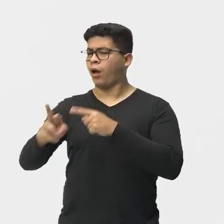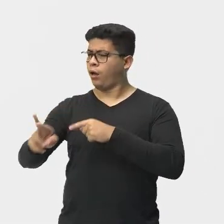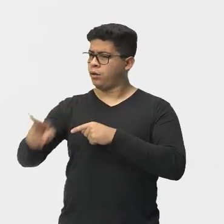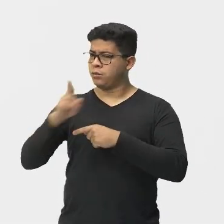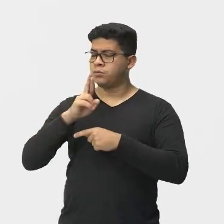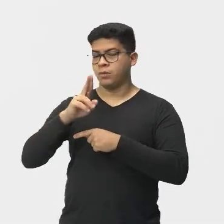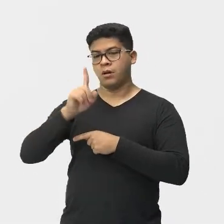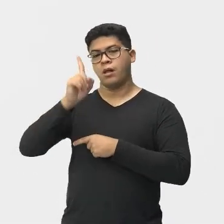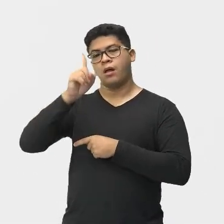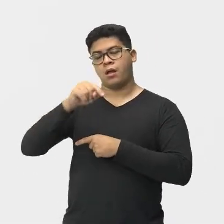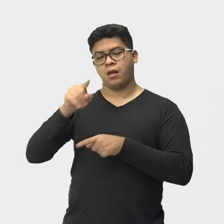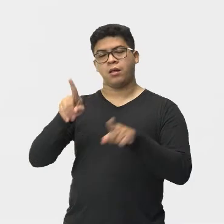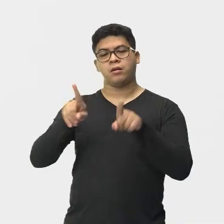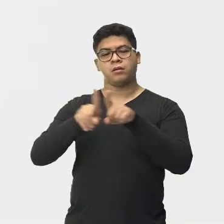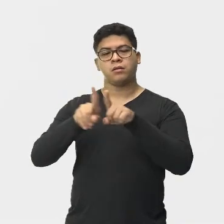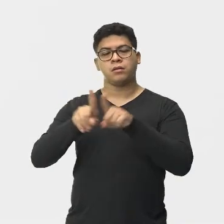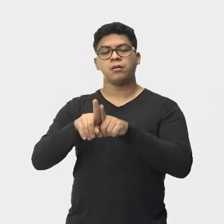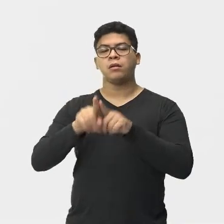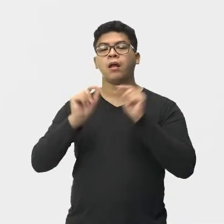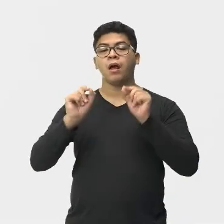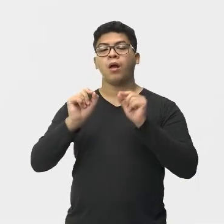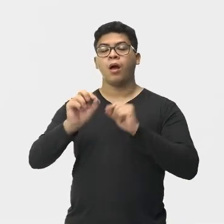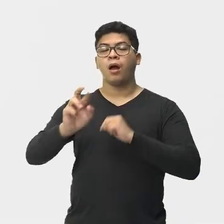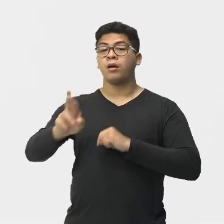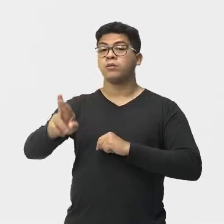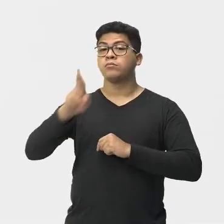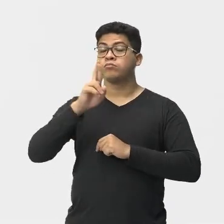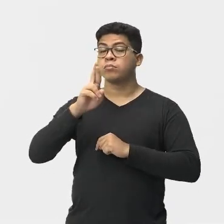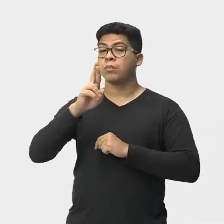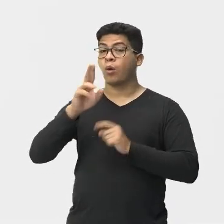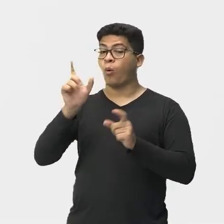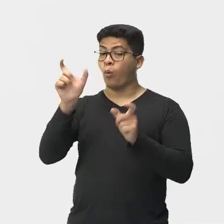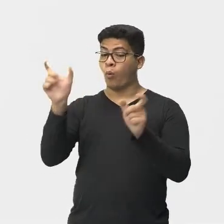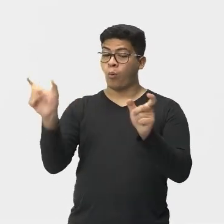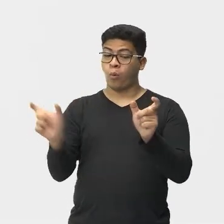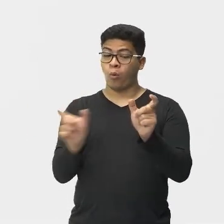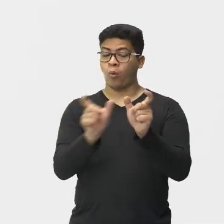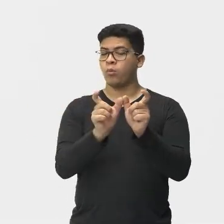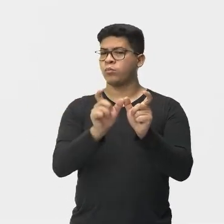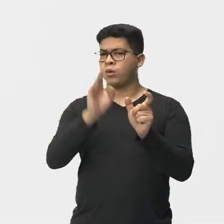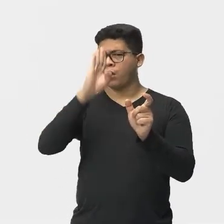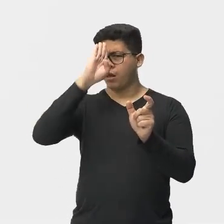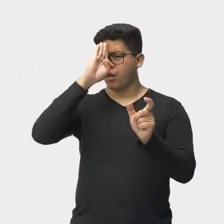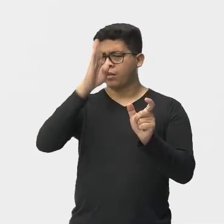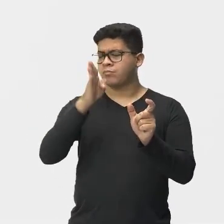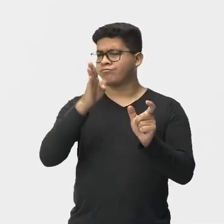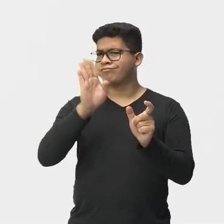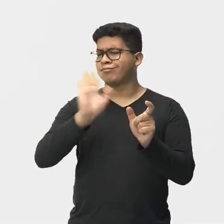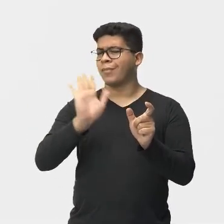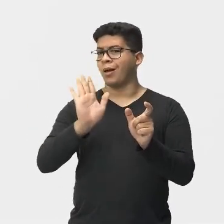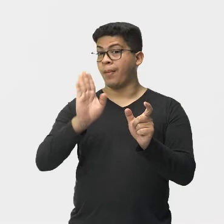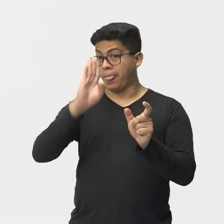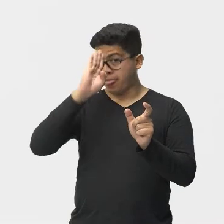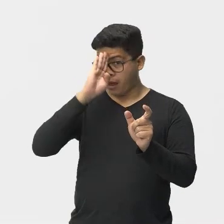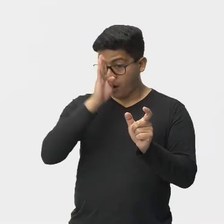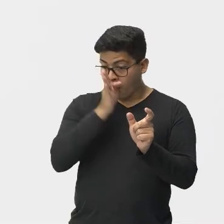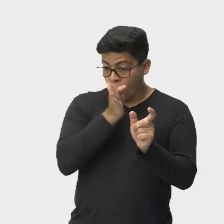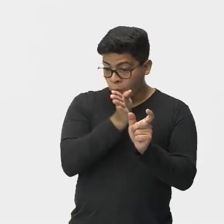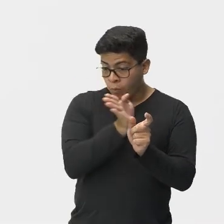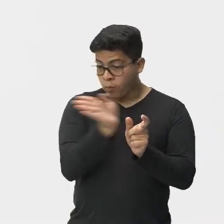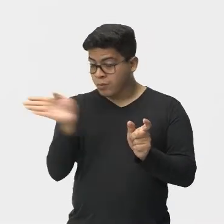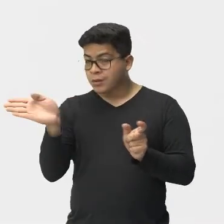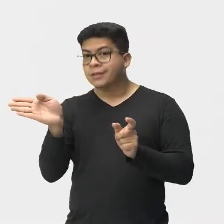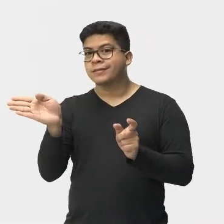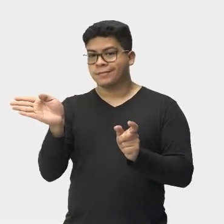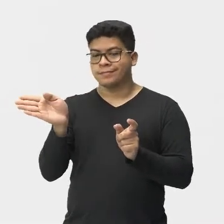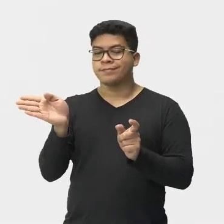2 perguntas será o nosso complemento indireto. Então, aqui, ó, solo le pido a Dios, né? Solo, eu